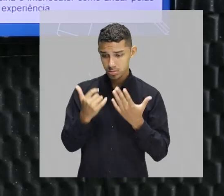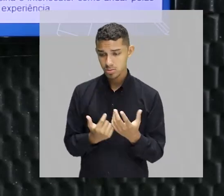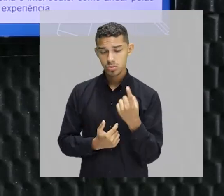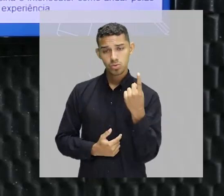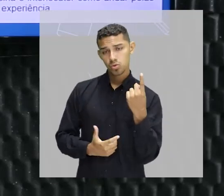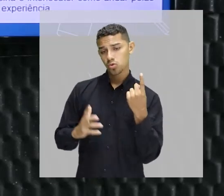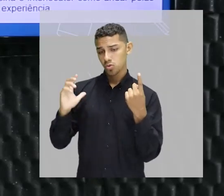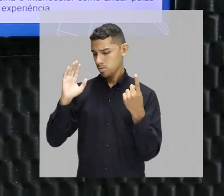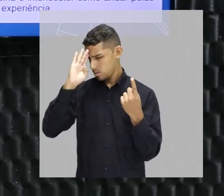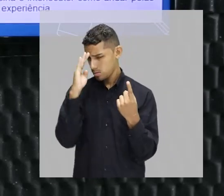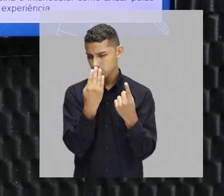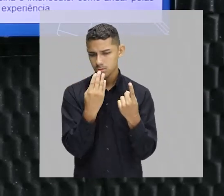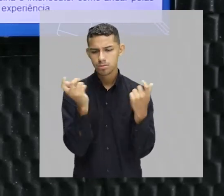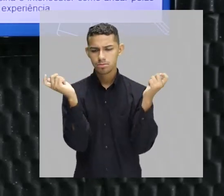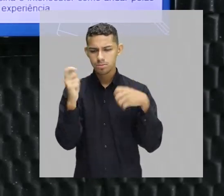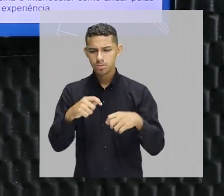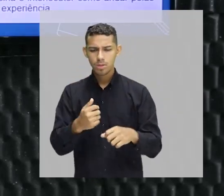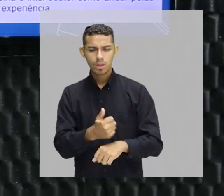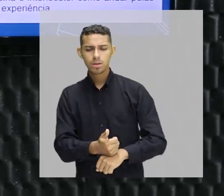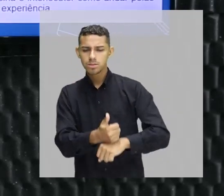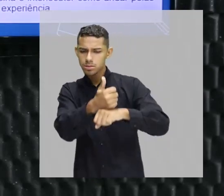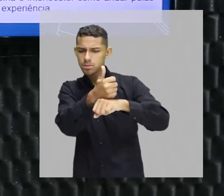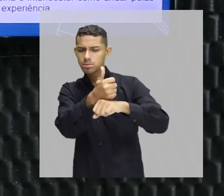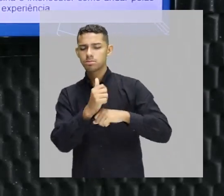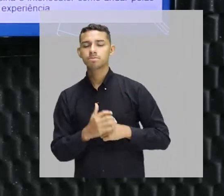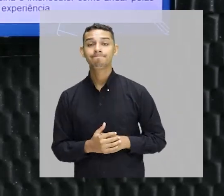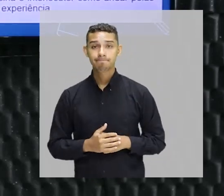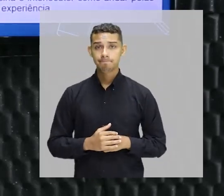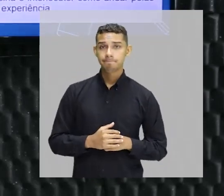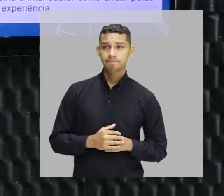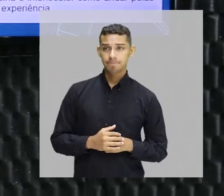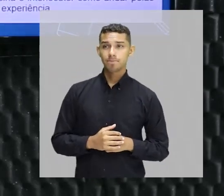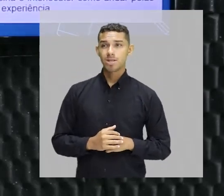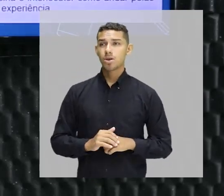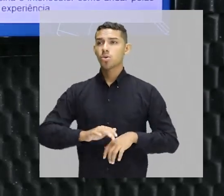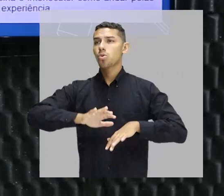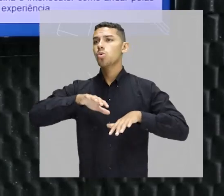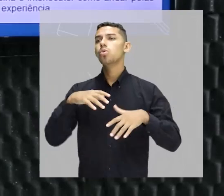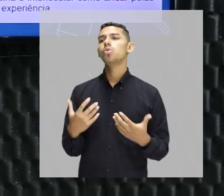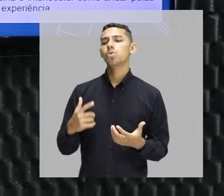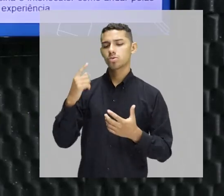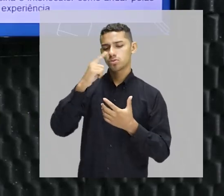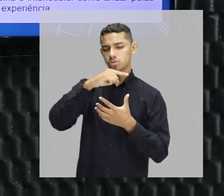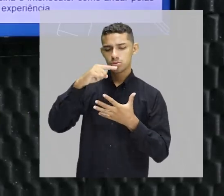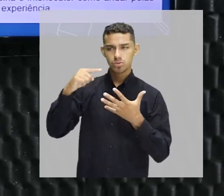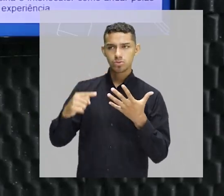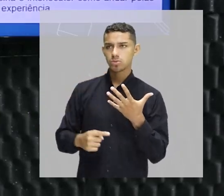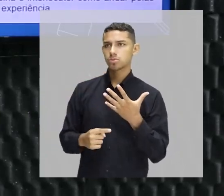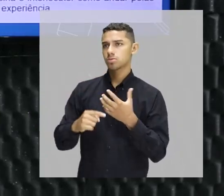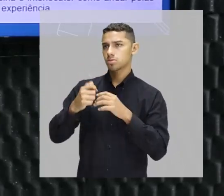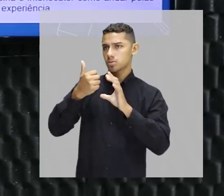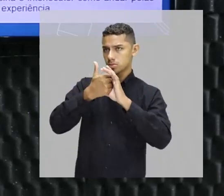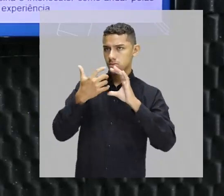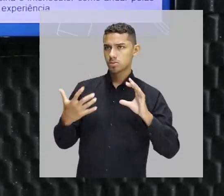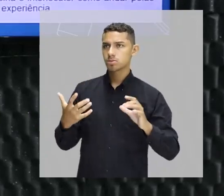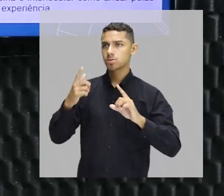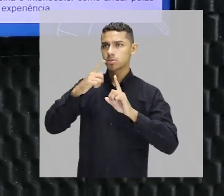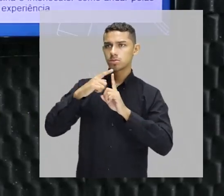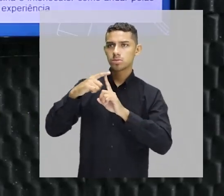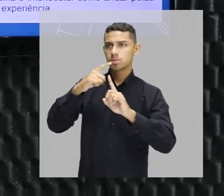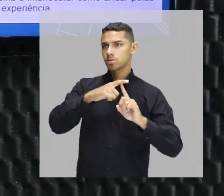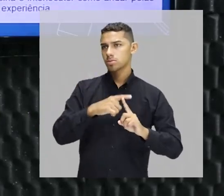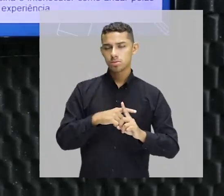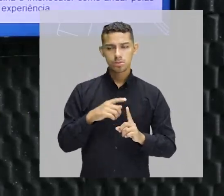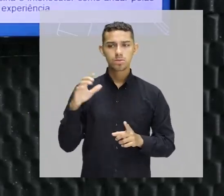será predominante, né? Tem aquela que vai predominar. Então, vamos ver aqui quais são as características dessas tipologias que